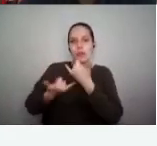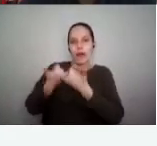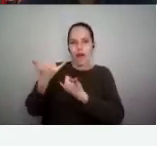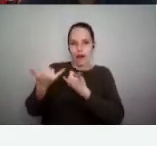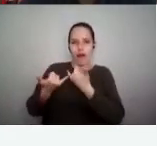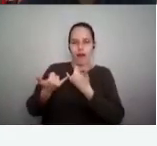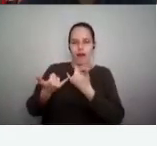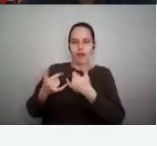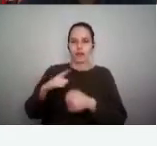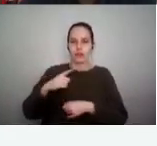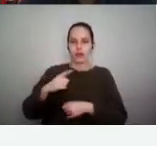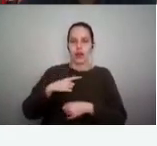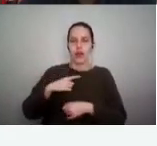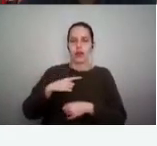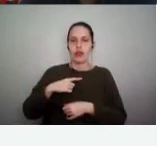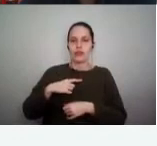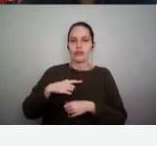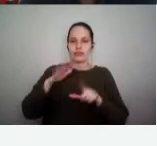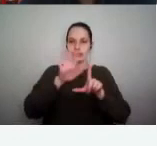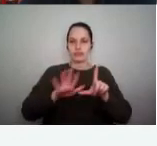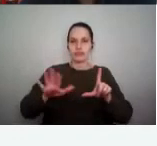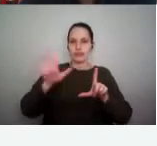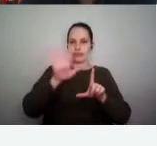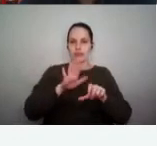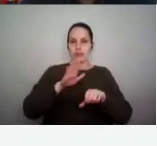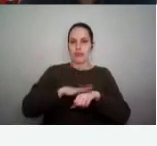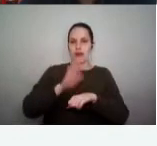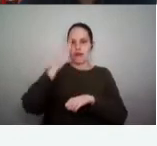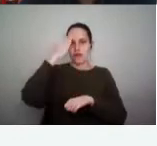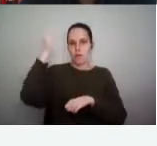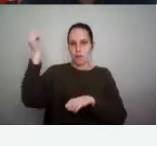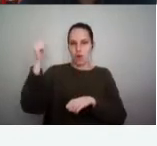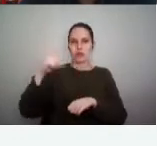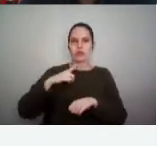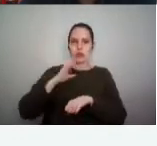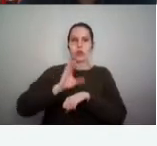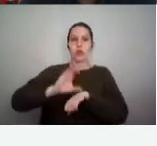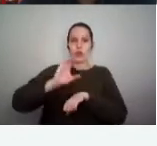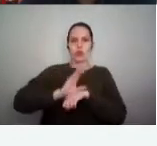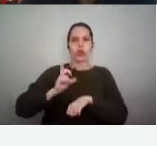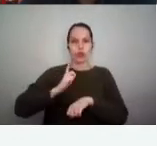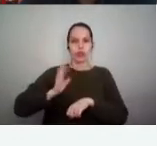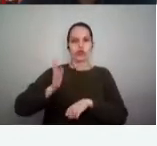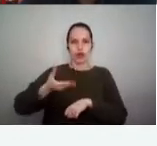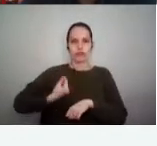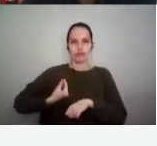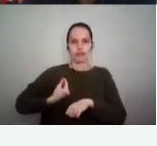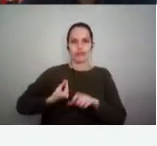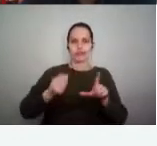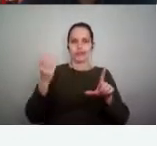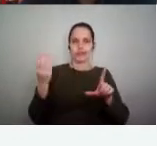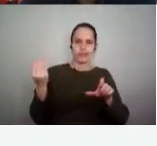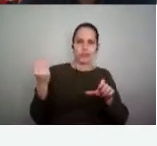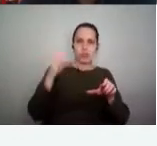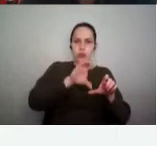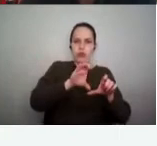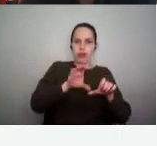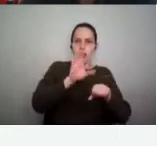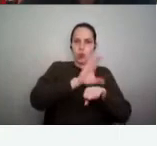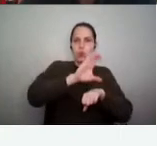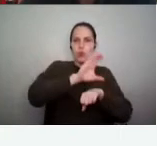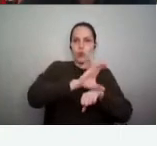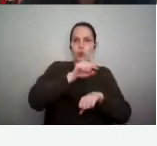a plataforma mais conhecida que tem hoje aí para disponibilizar cursos. E tem sido assim também que eu tenho mantido